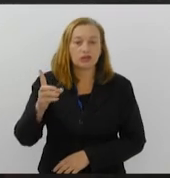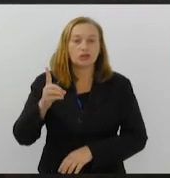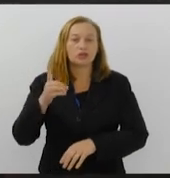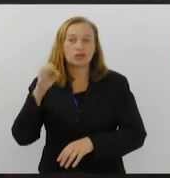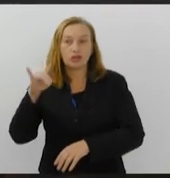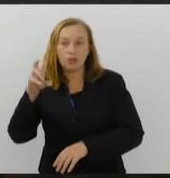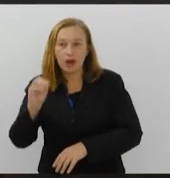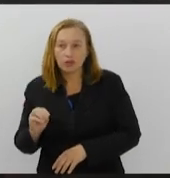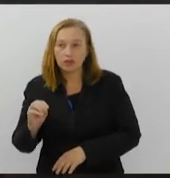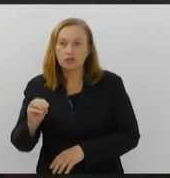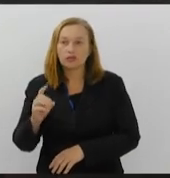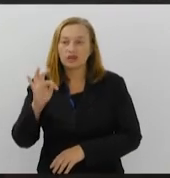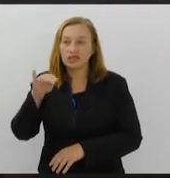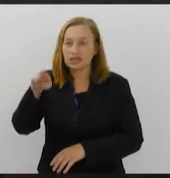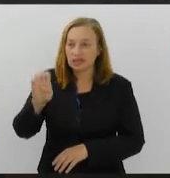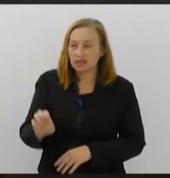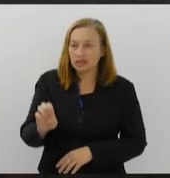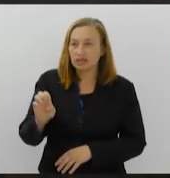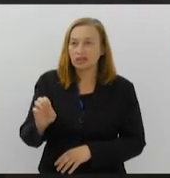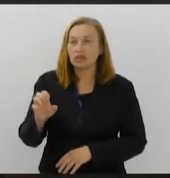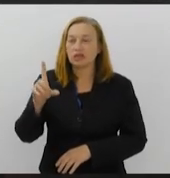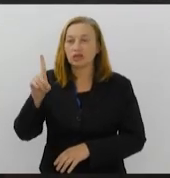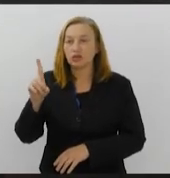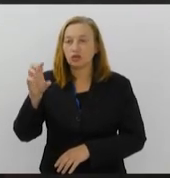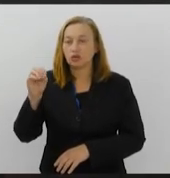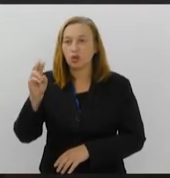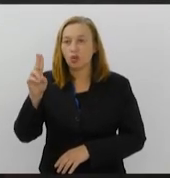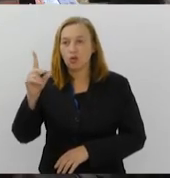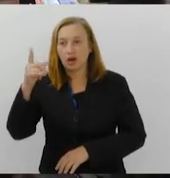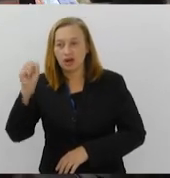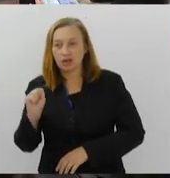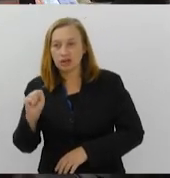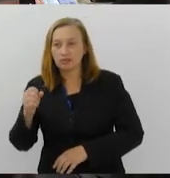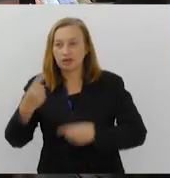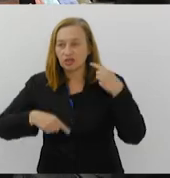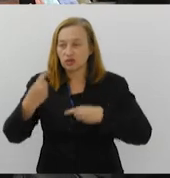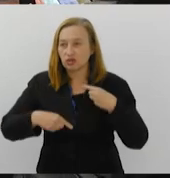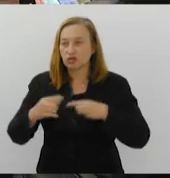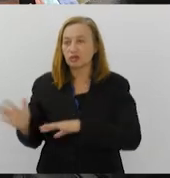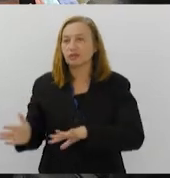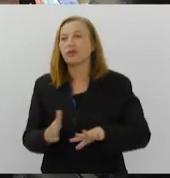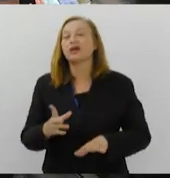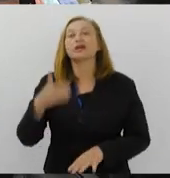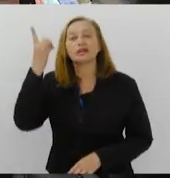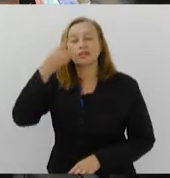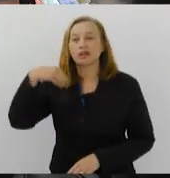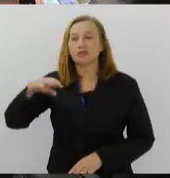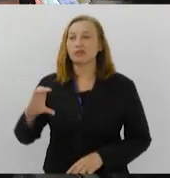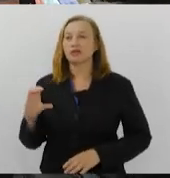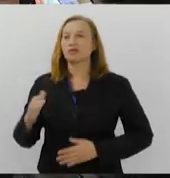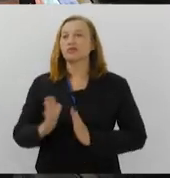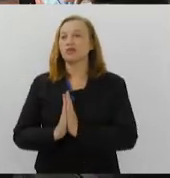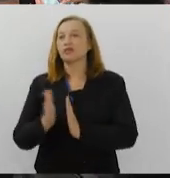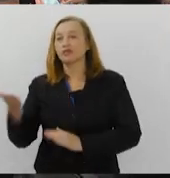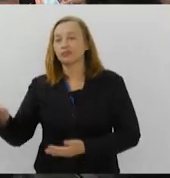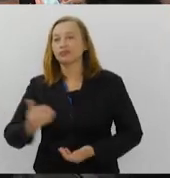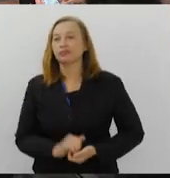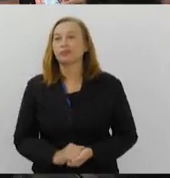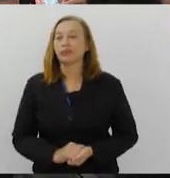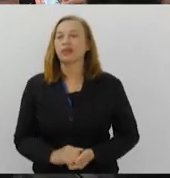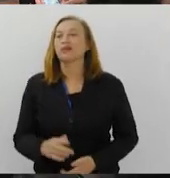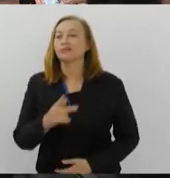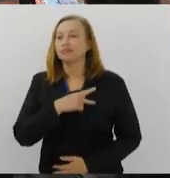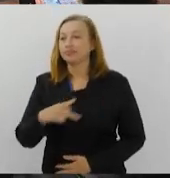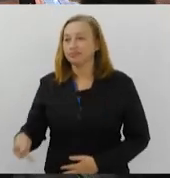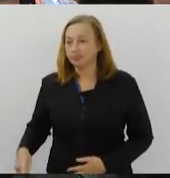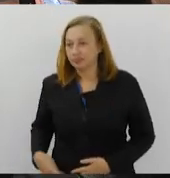Deodalto, Franciane Mota e Douglas Ruas. Em discussão, para discutir. Deputado Carlos Mink, por favor. Presidente